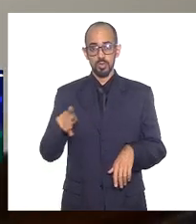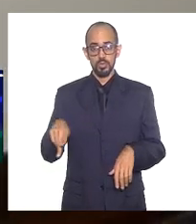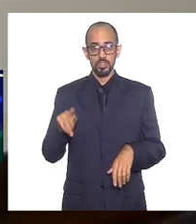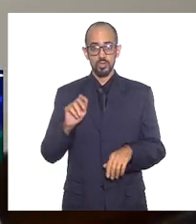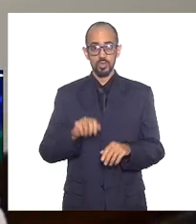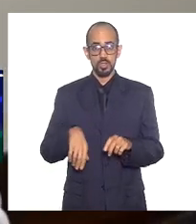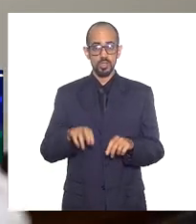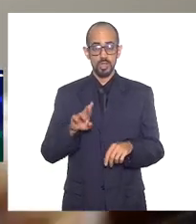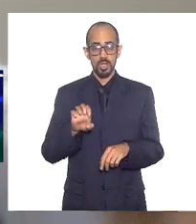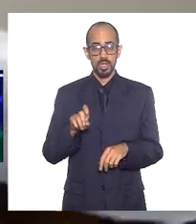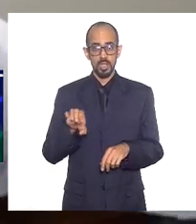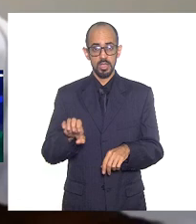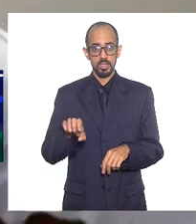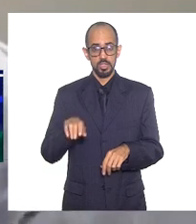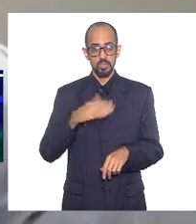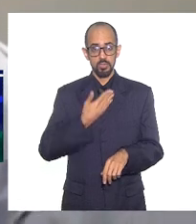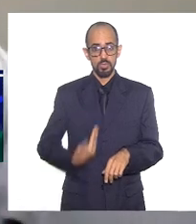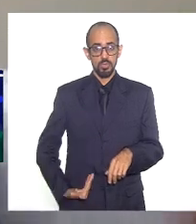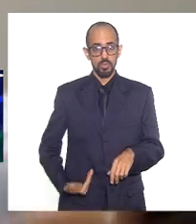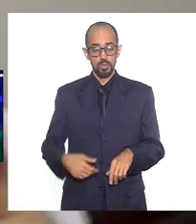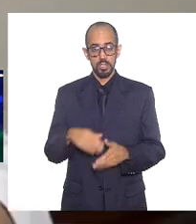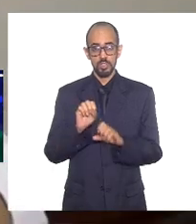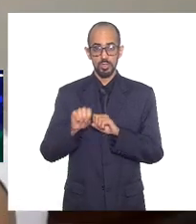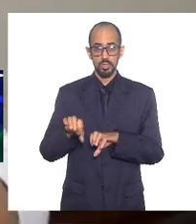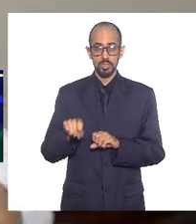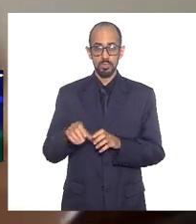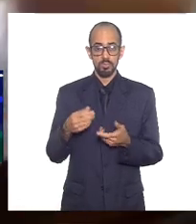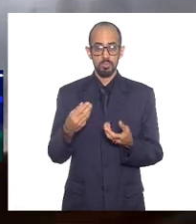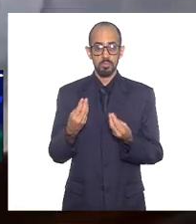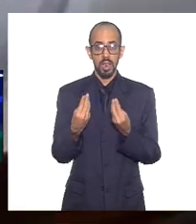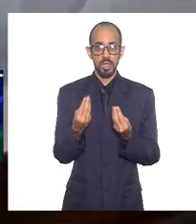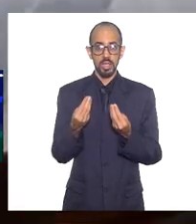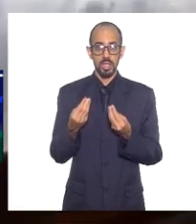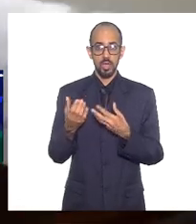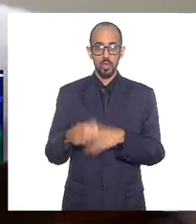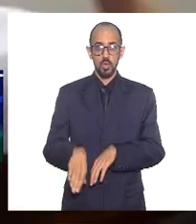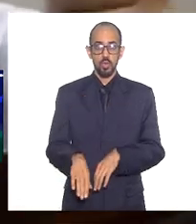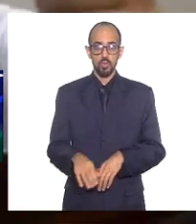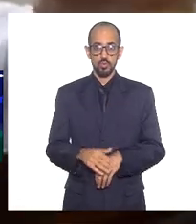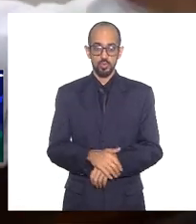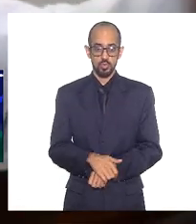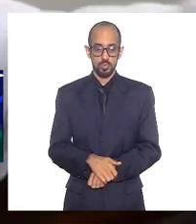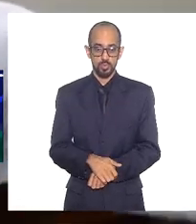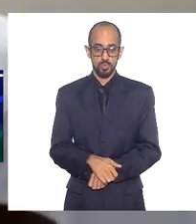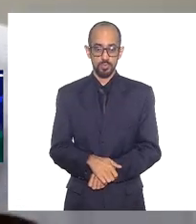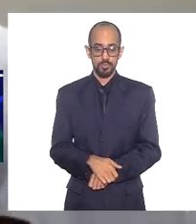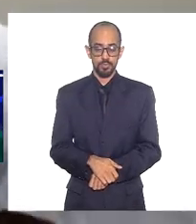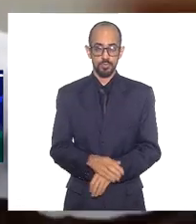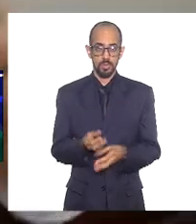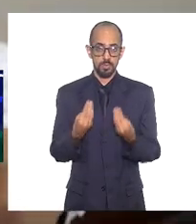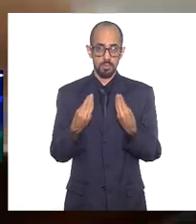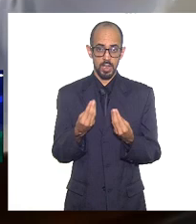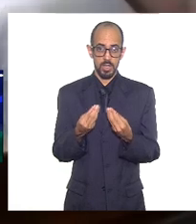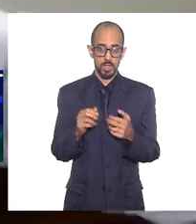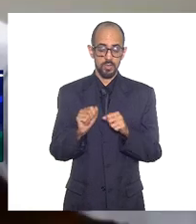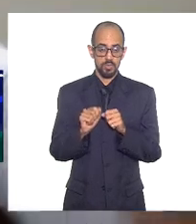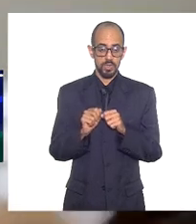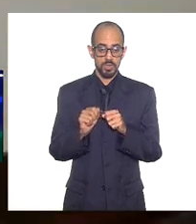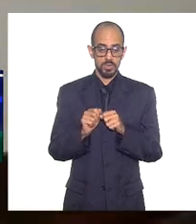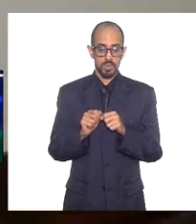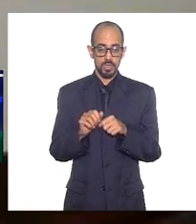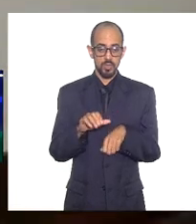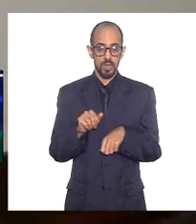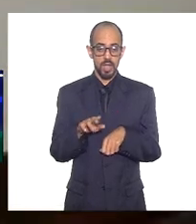de educação. Para que vão fazer concurso público? Para que vão fazer, vão preencher cargo de provimento efetivo